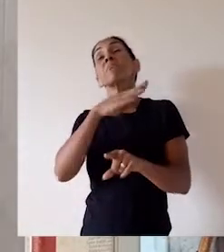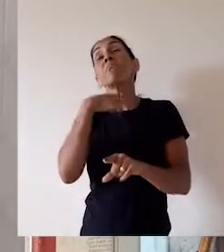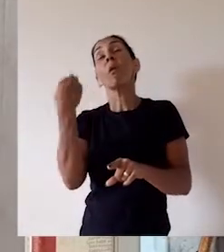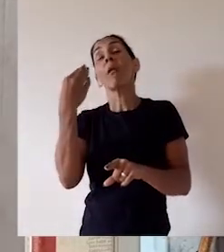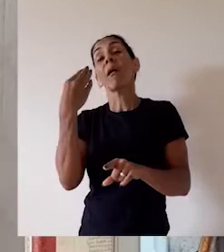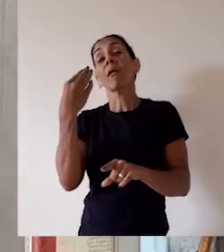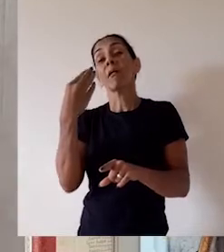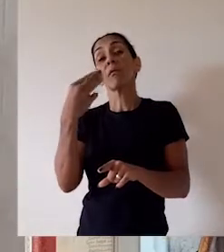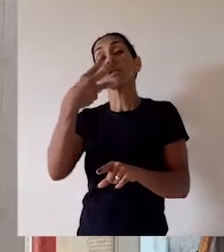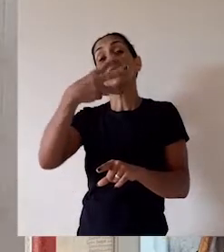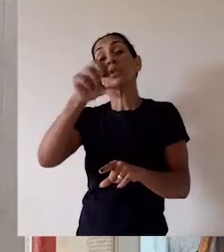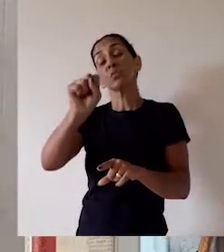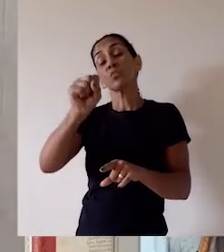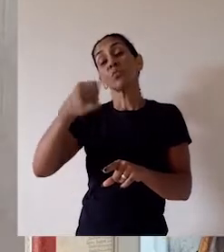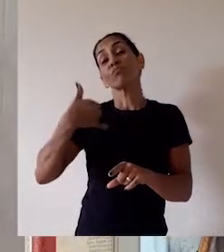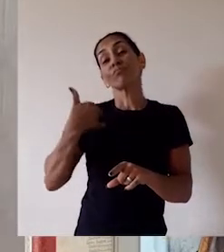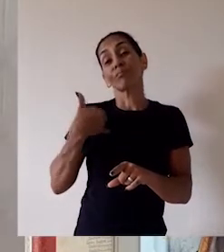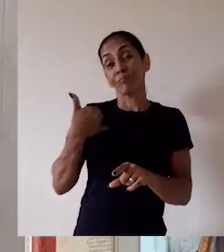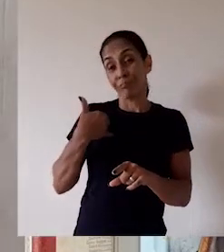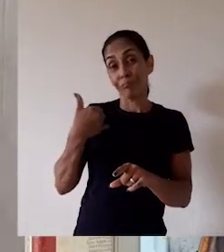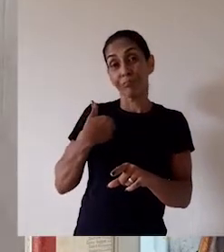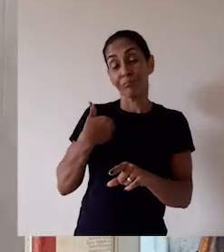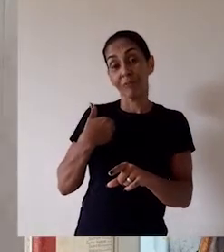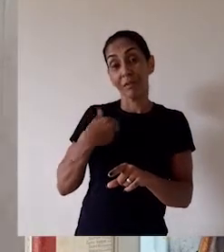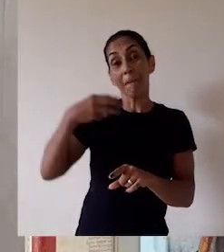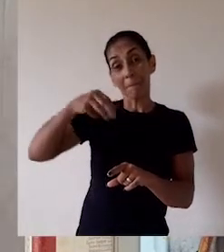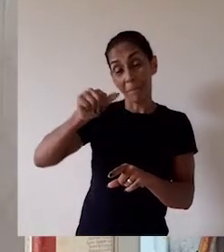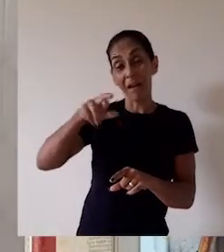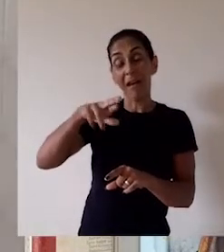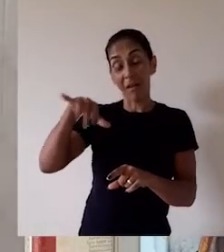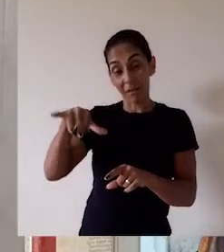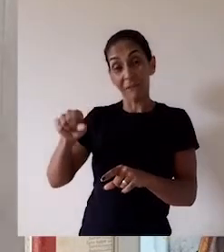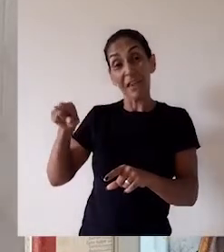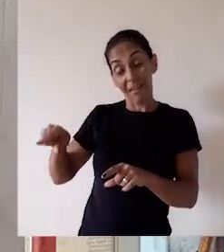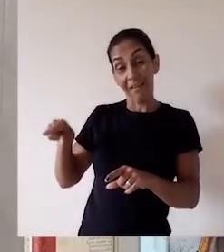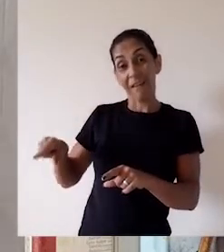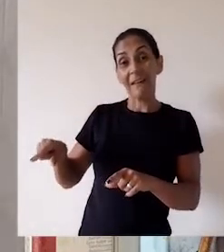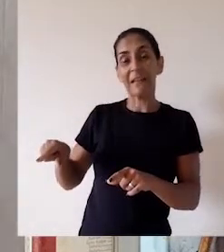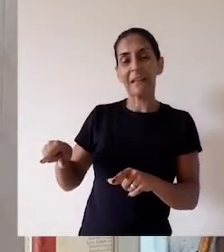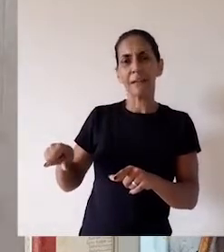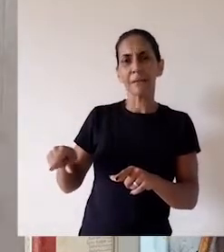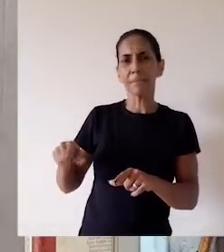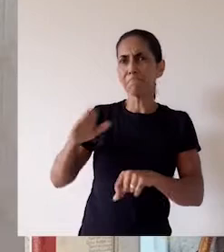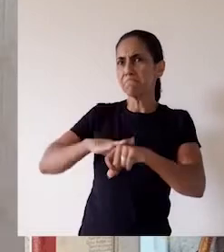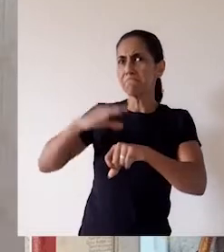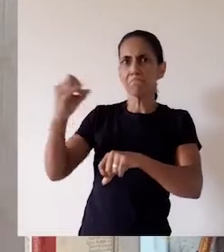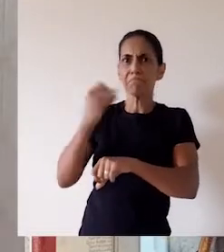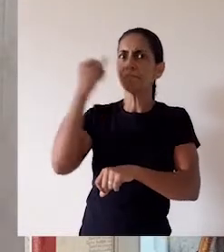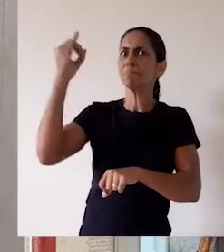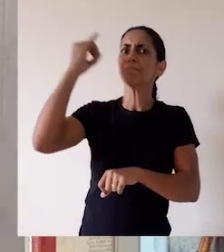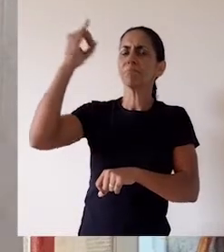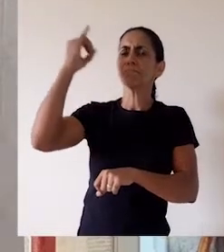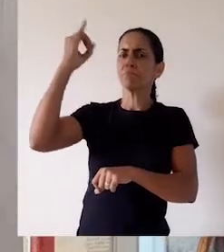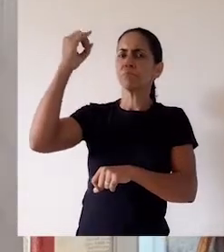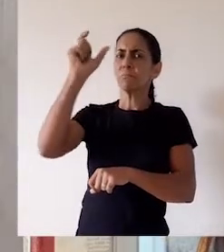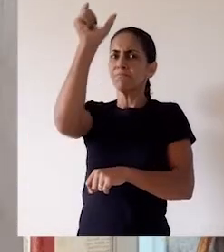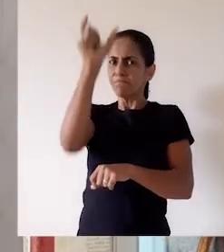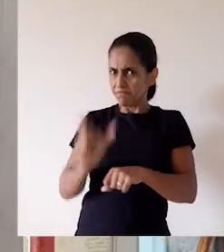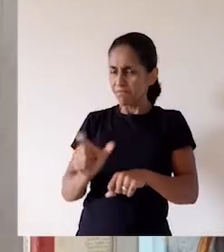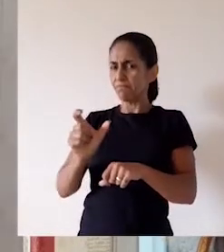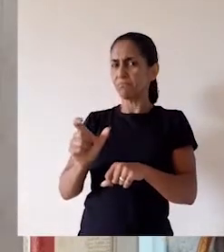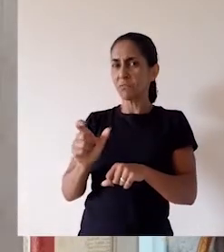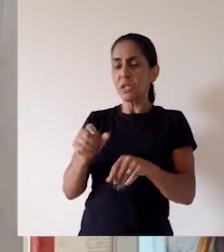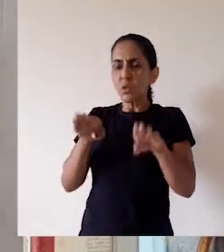dar à luz a Mary Godwin, a sua filha. Mary Wollstonecraft é considerada um dos maiores personagens do movimento feminista e as